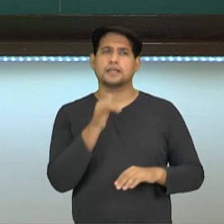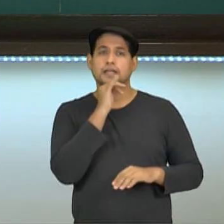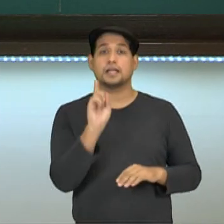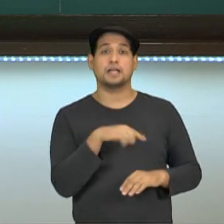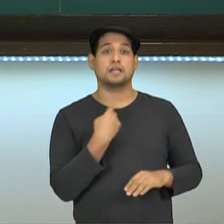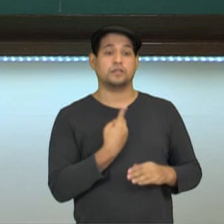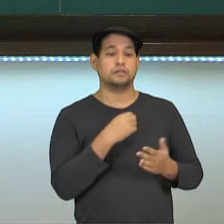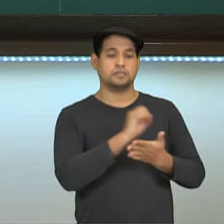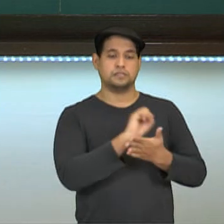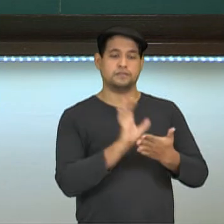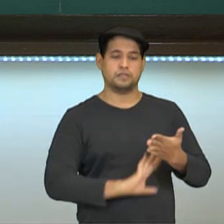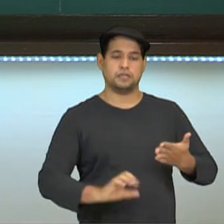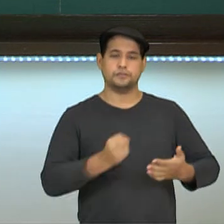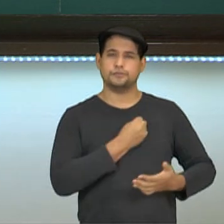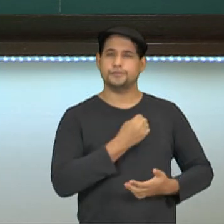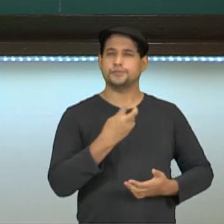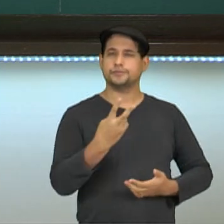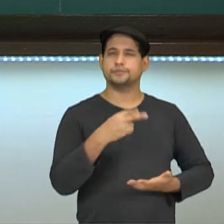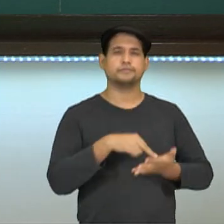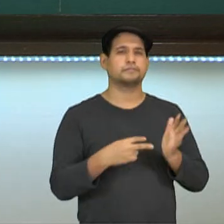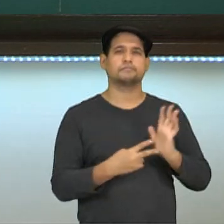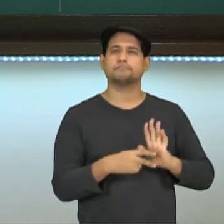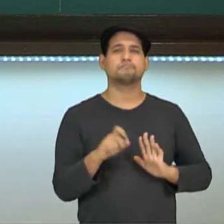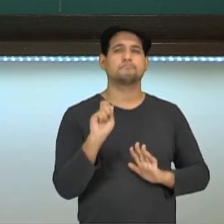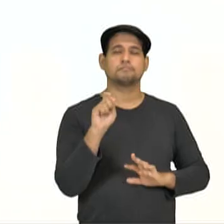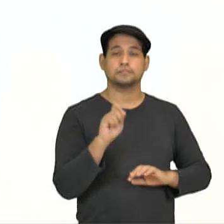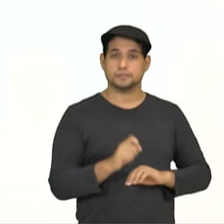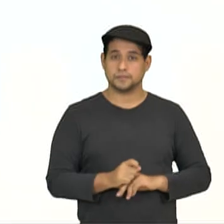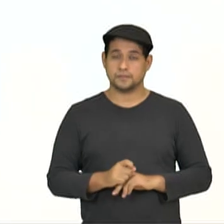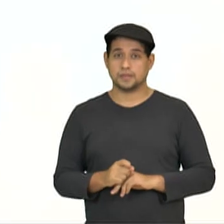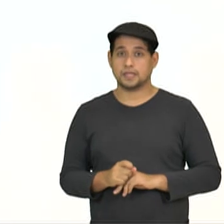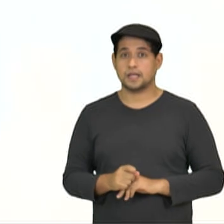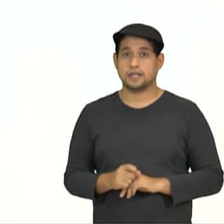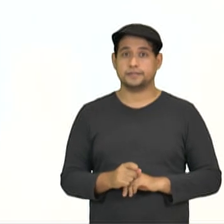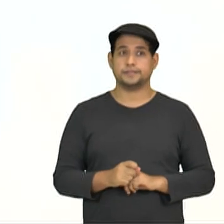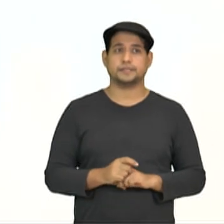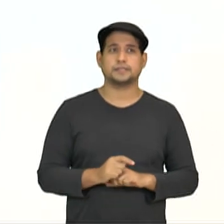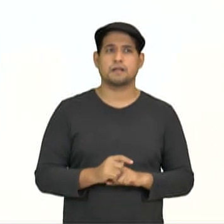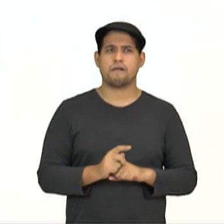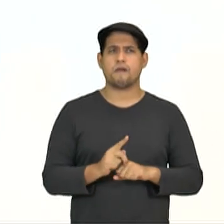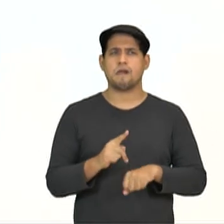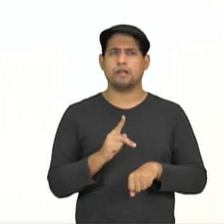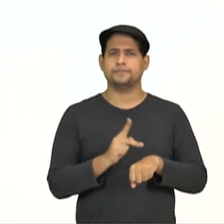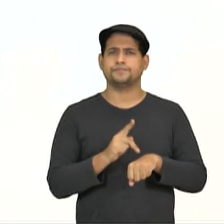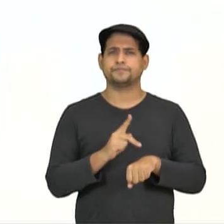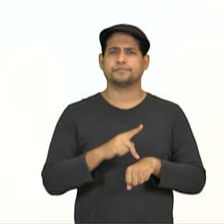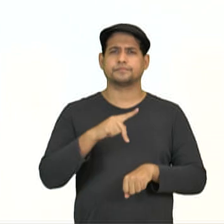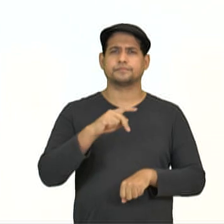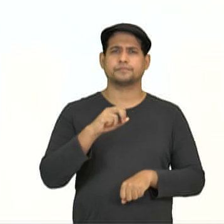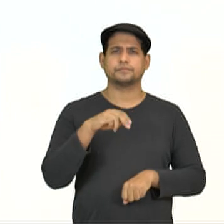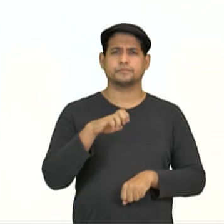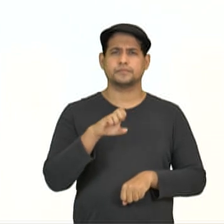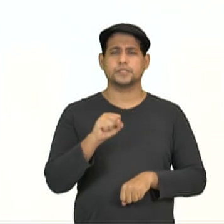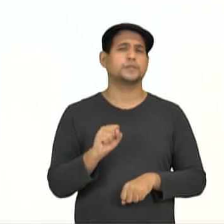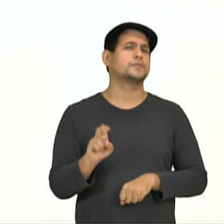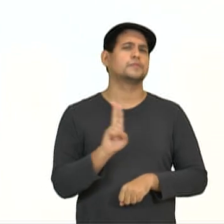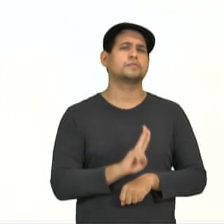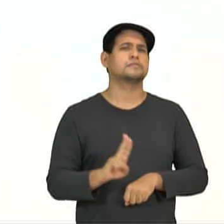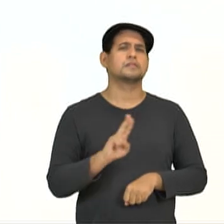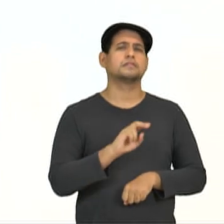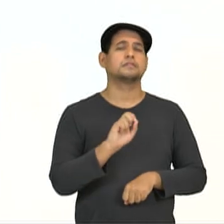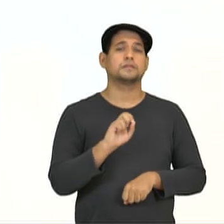nossa atividade 2 da aula de hoje é a seguinte, ó. A pedra pomes, essa da foto aqui, ela é muito utilizada